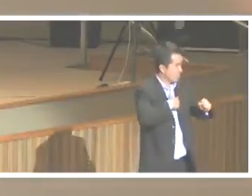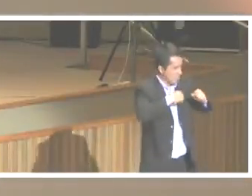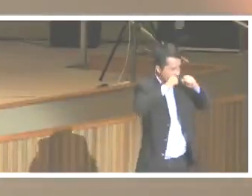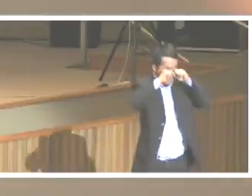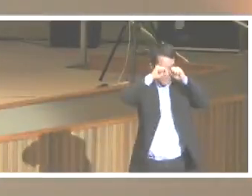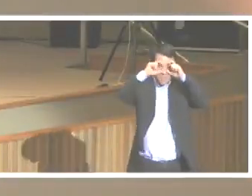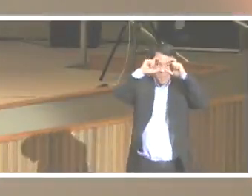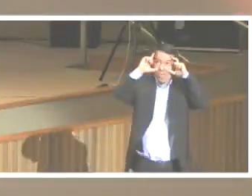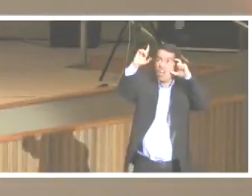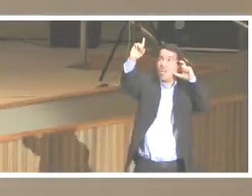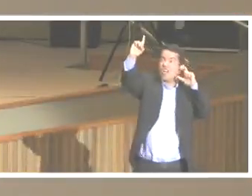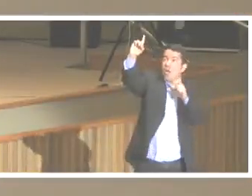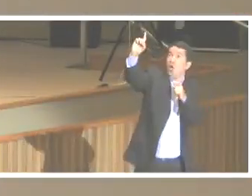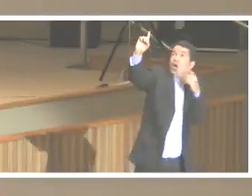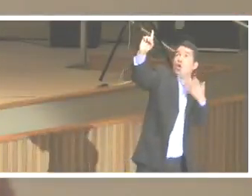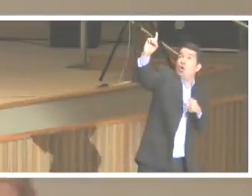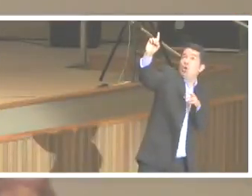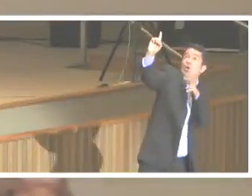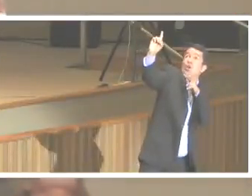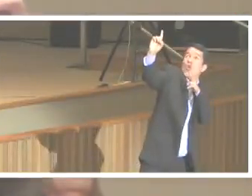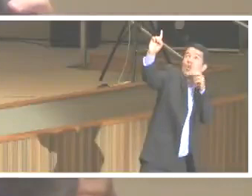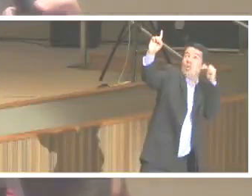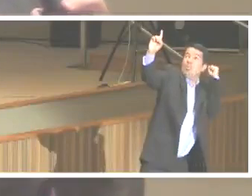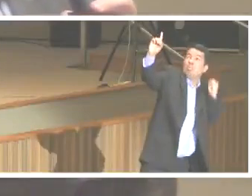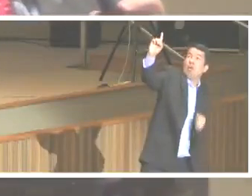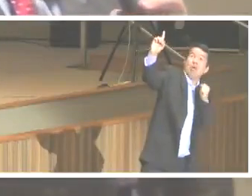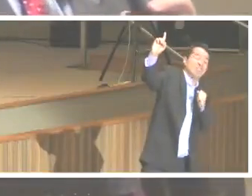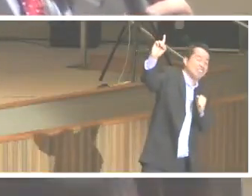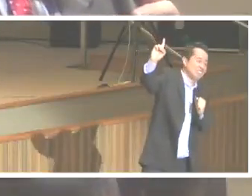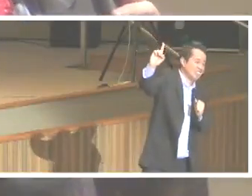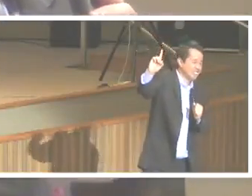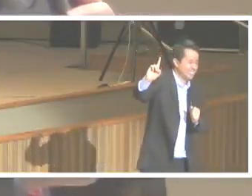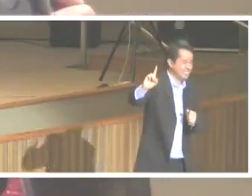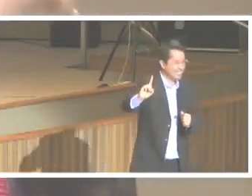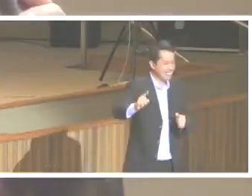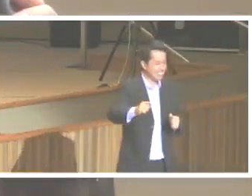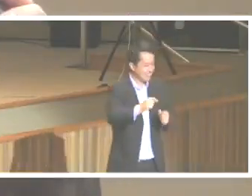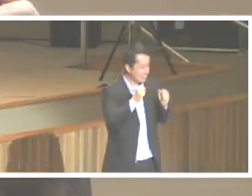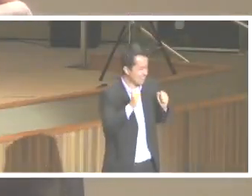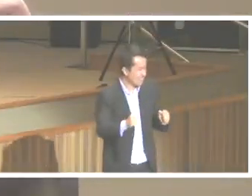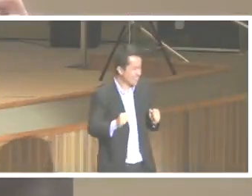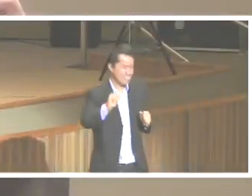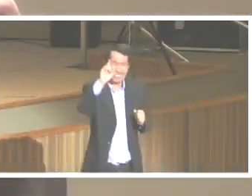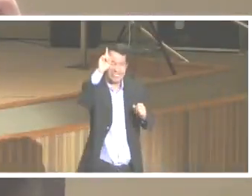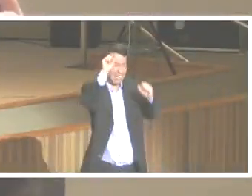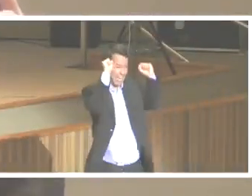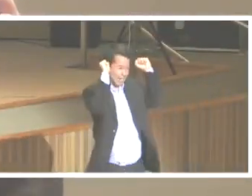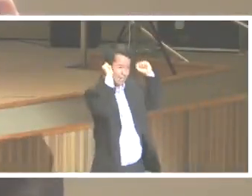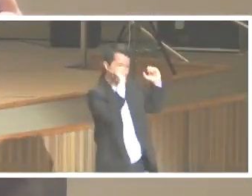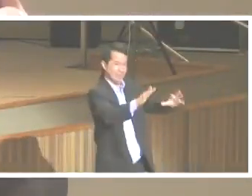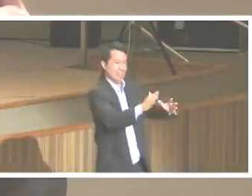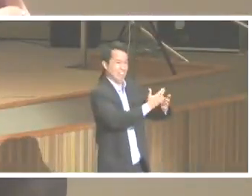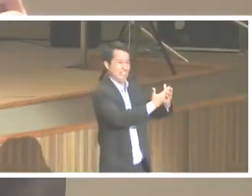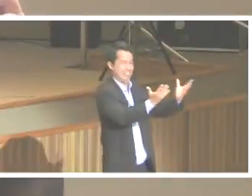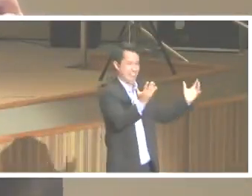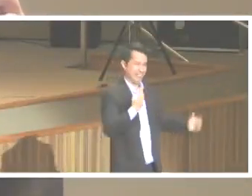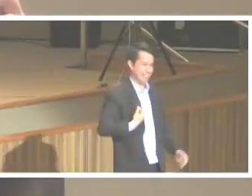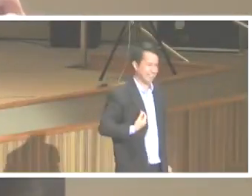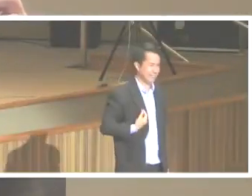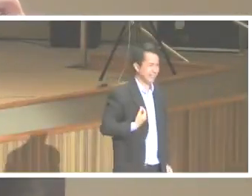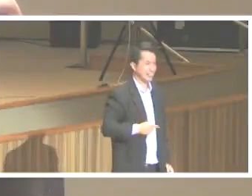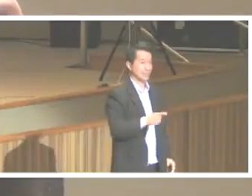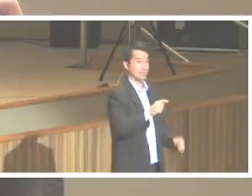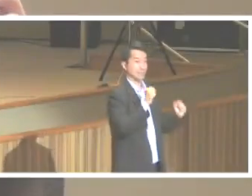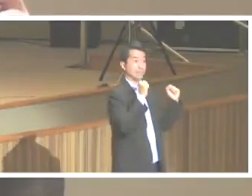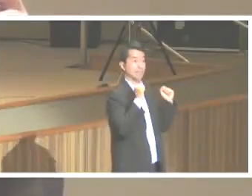é então hoje eu queria desafiar você aqui o espírito santo dizendo olha pra mim no também que eu sou eu sou o